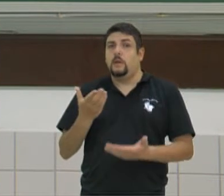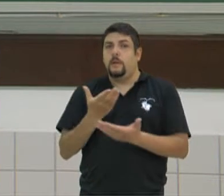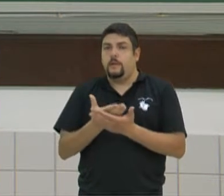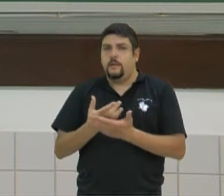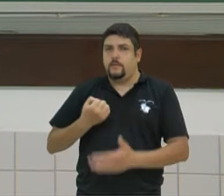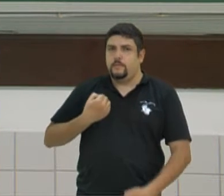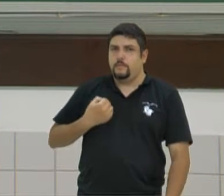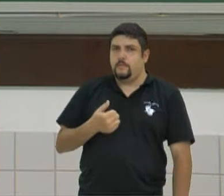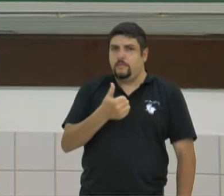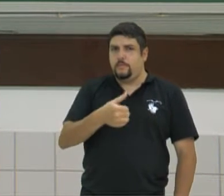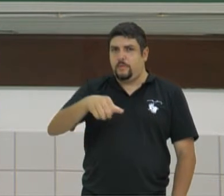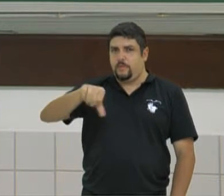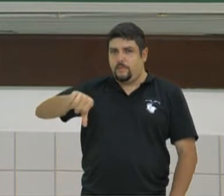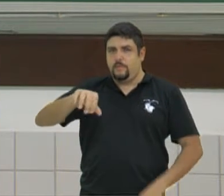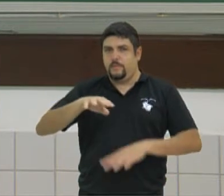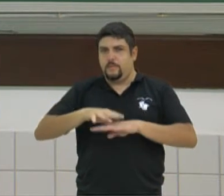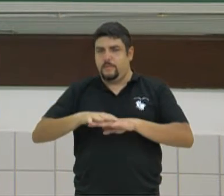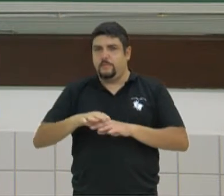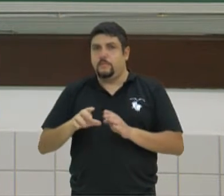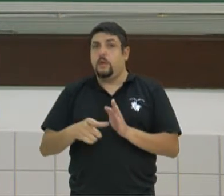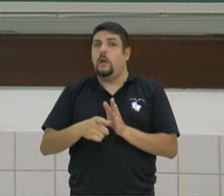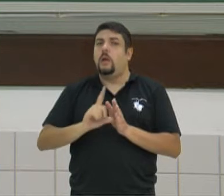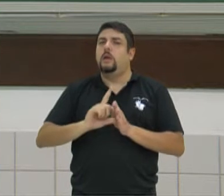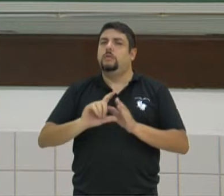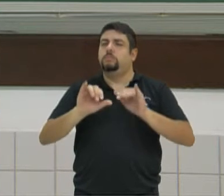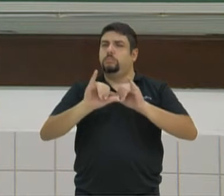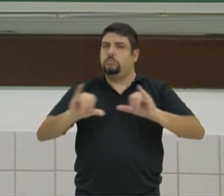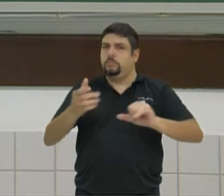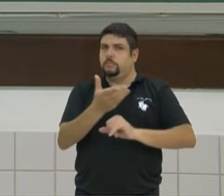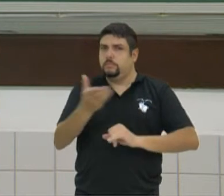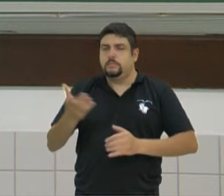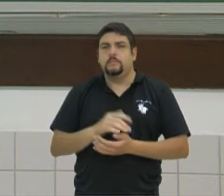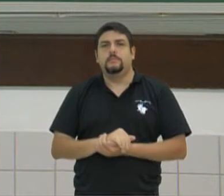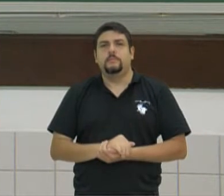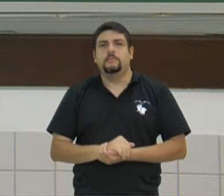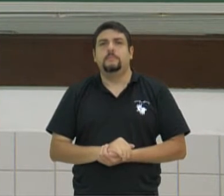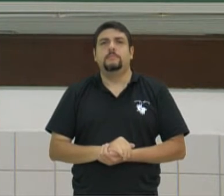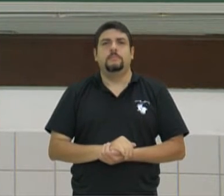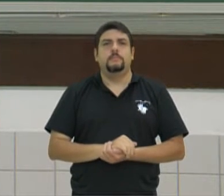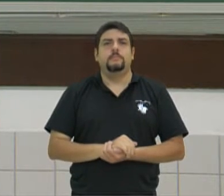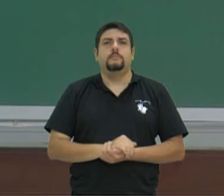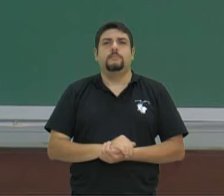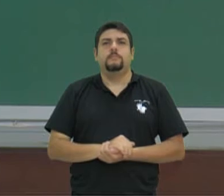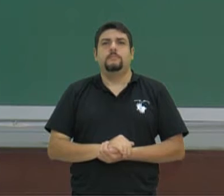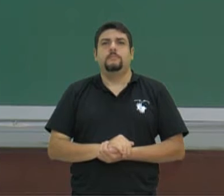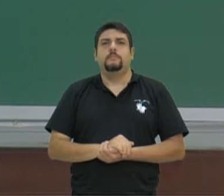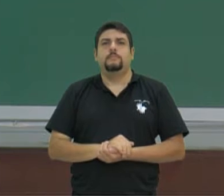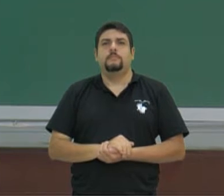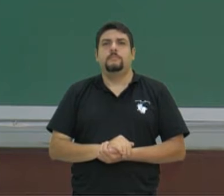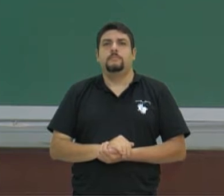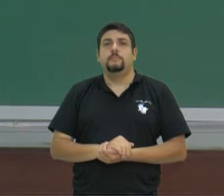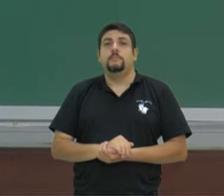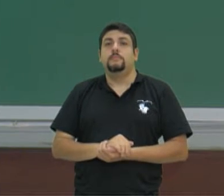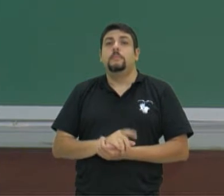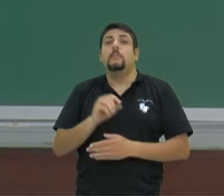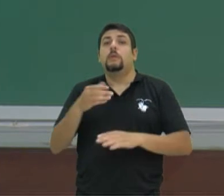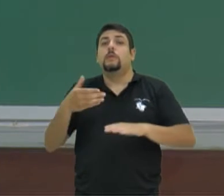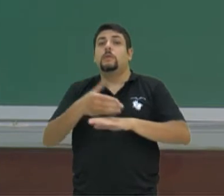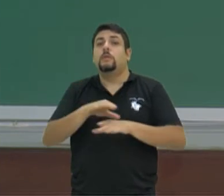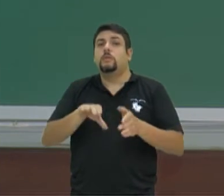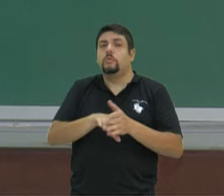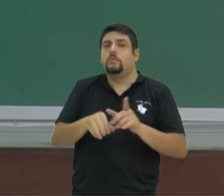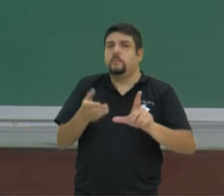matemática. E antes da gente começar, temos os nossos recadinhos. Dá uma olhada lá comigo. Quem tem acesso ao Google Classroom faz o